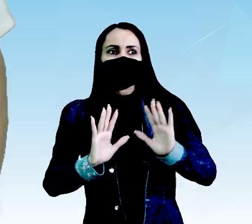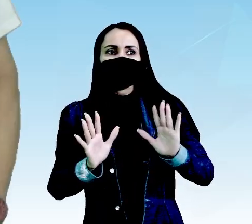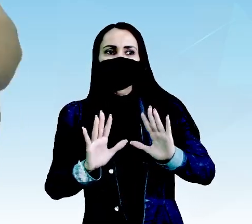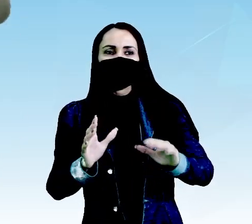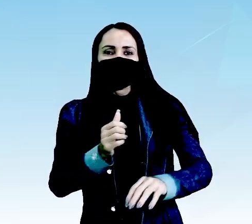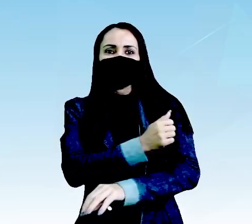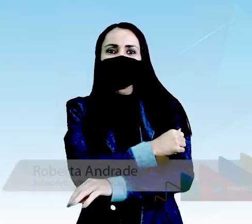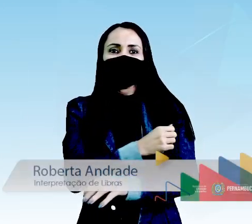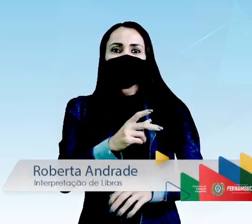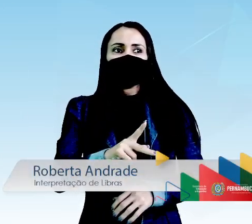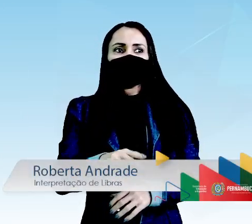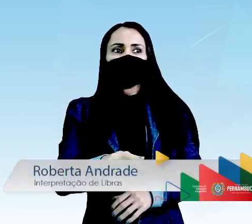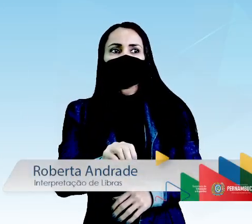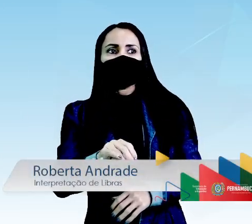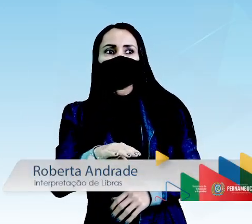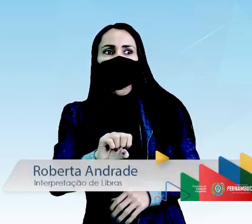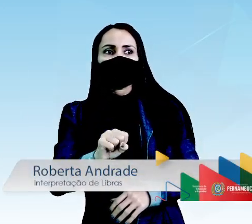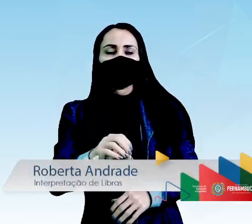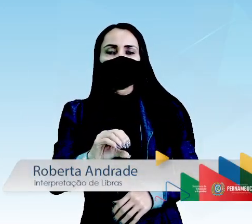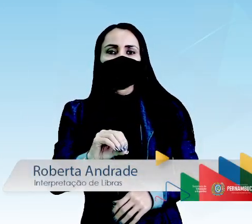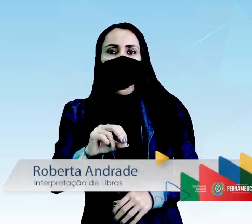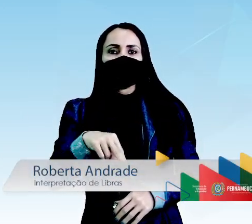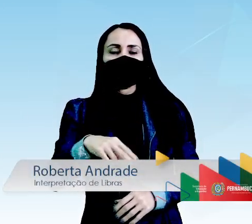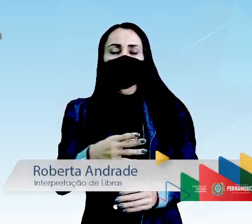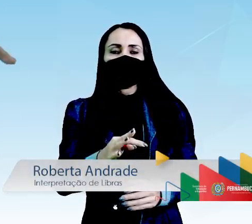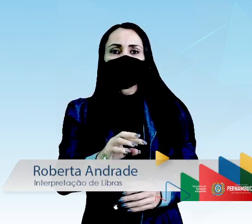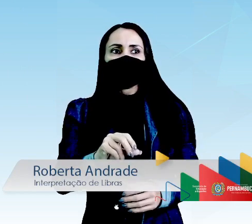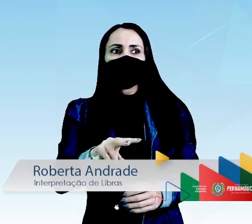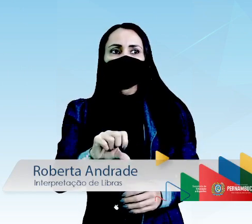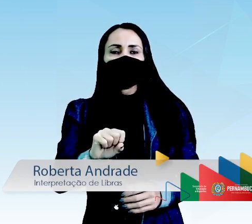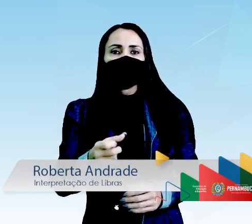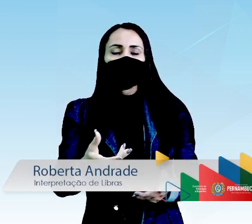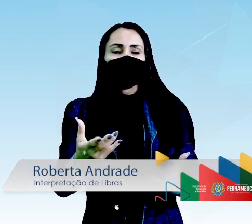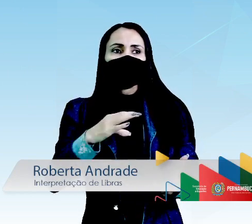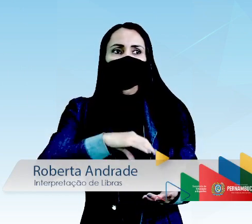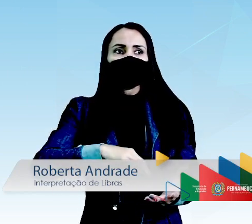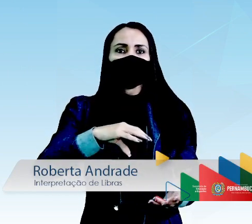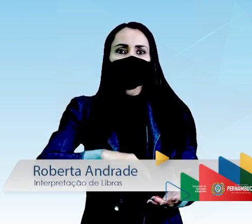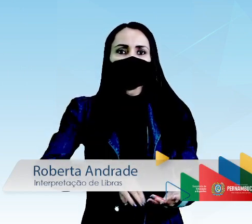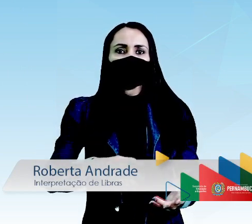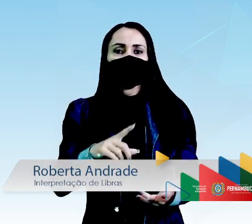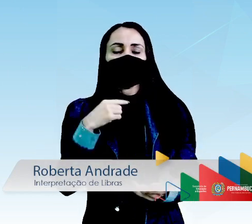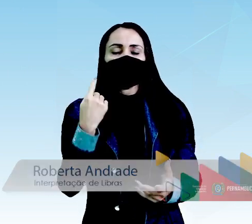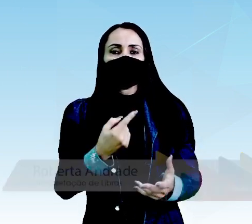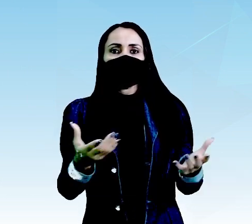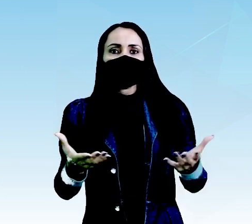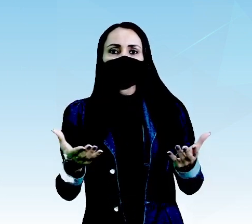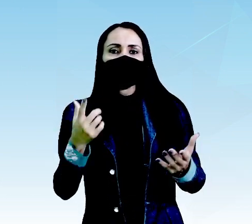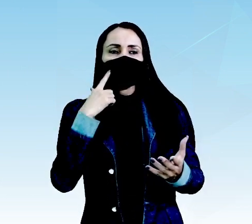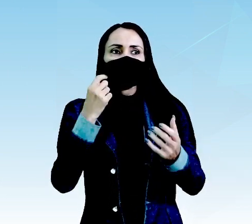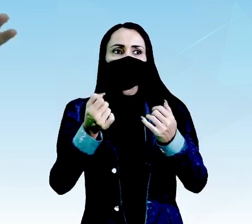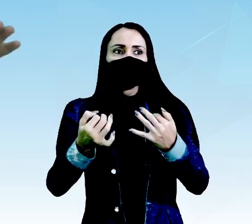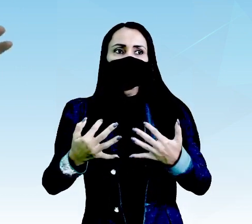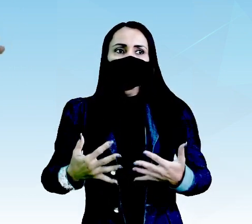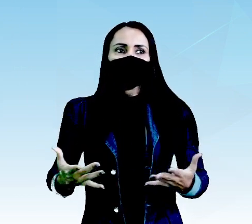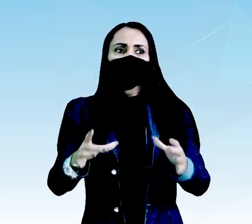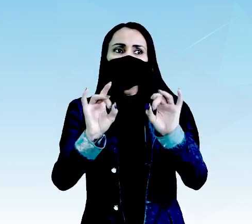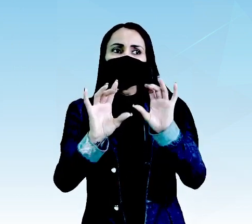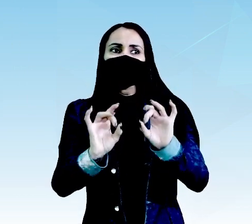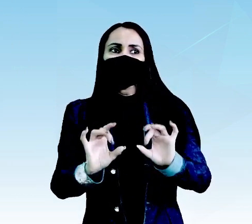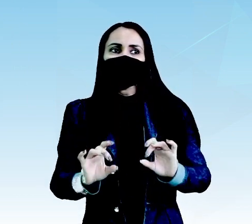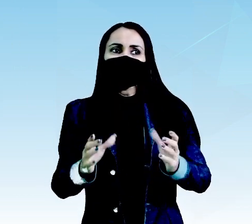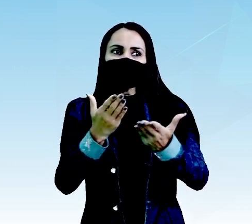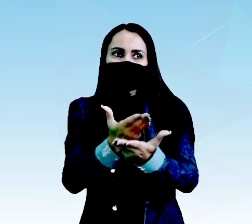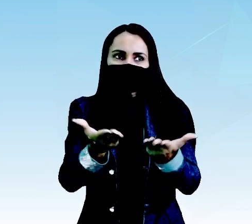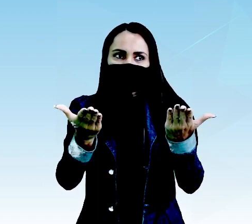Olá, estudantes! Eu sou o professor Robson Anselmo Tavares, professor de língua portuguesa, e hoje venho falar especialmente